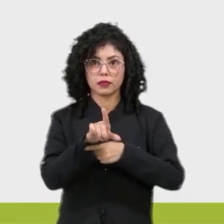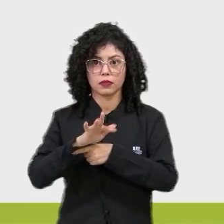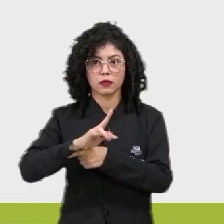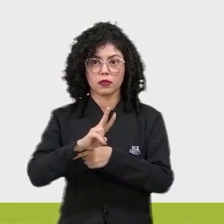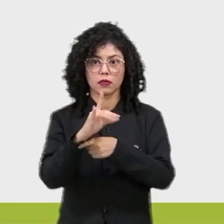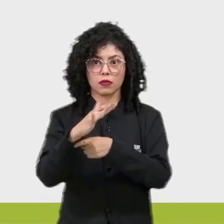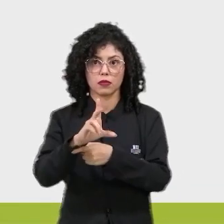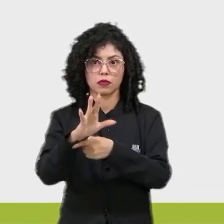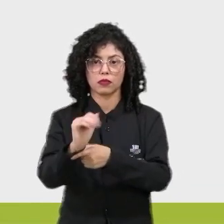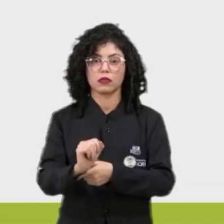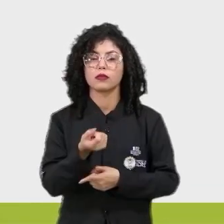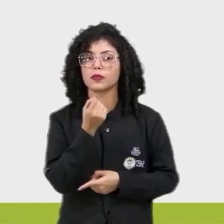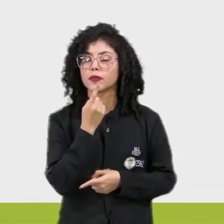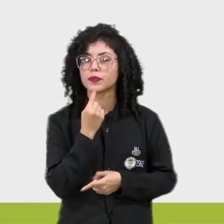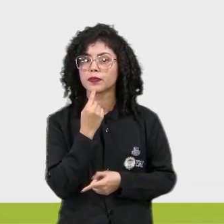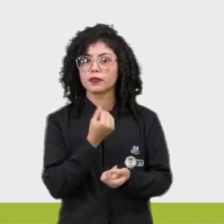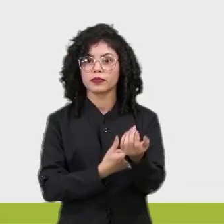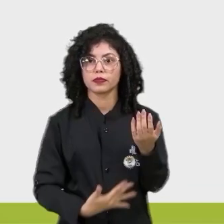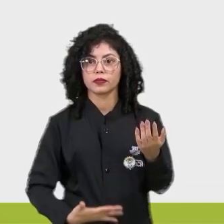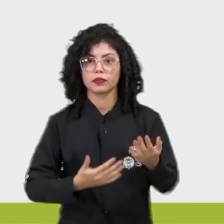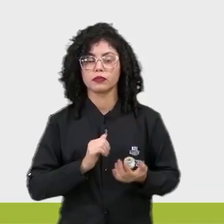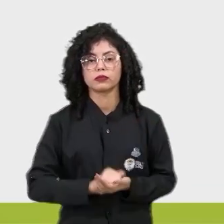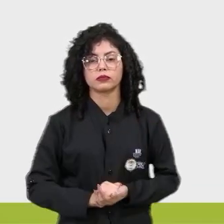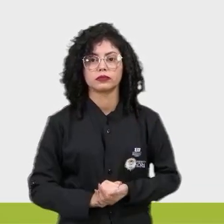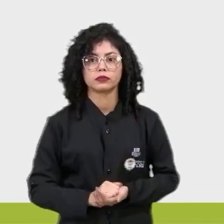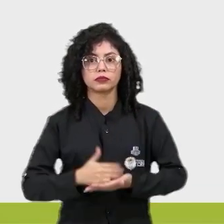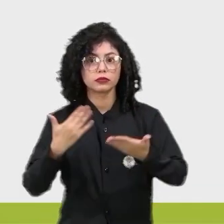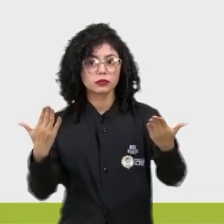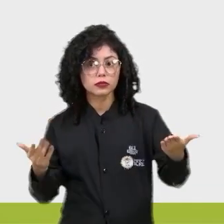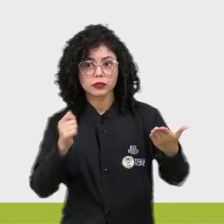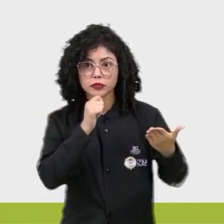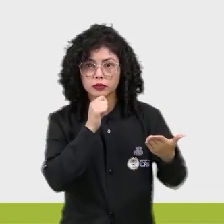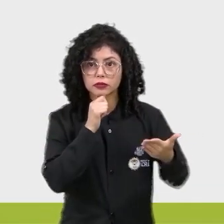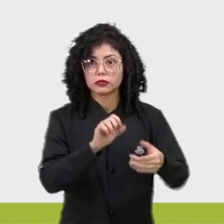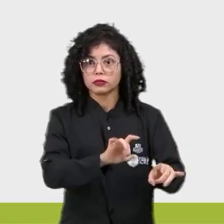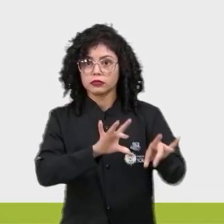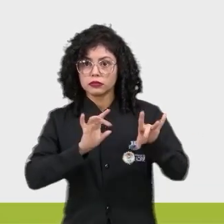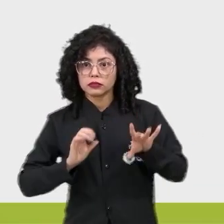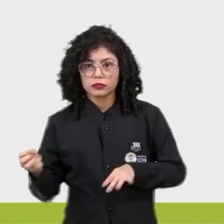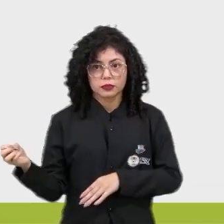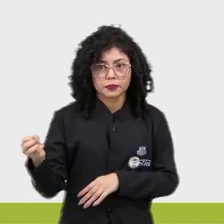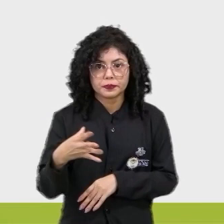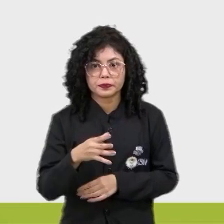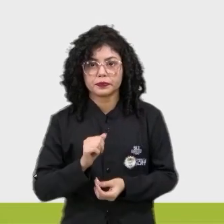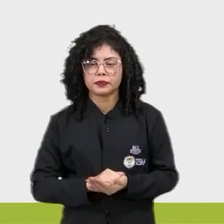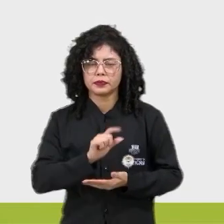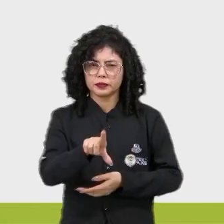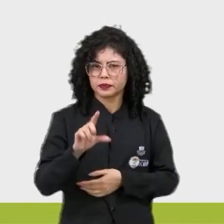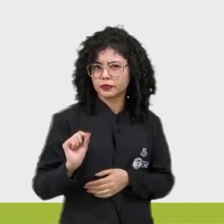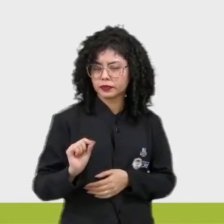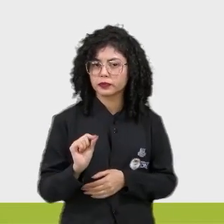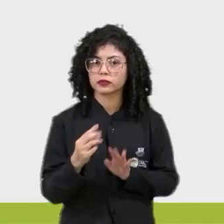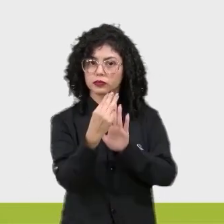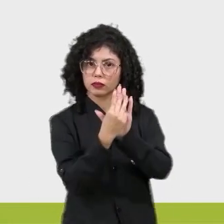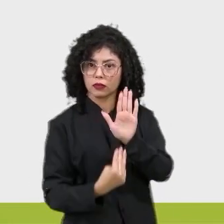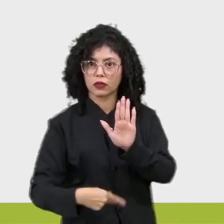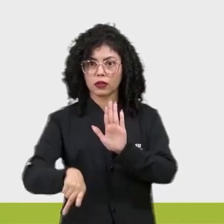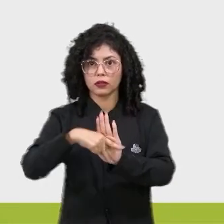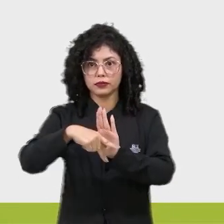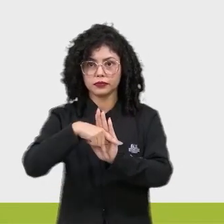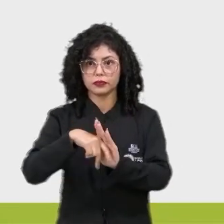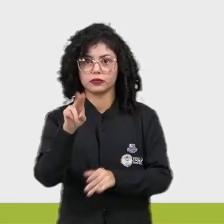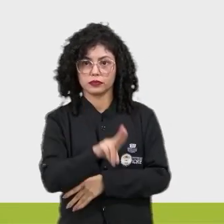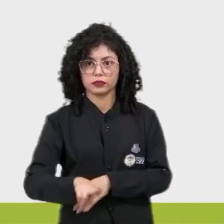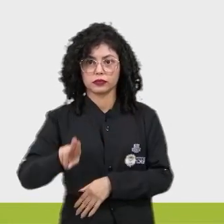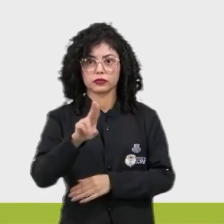a coagulação sanguínea. Opa! Embora a técnica não seja nova, foi a primeira vez que o método foi